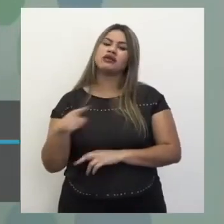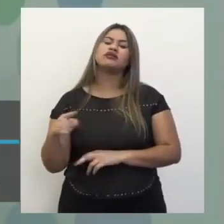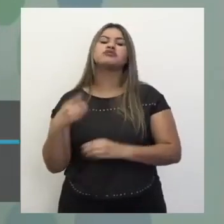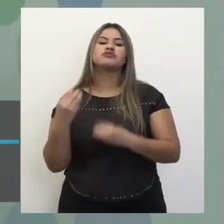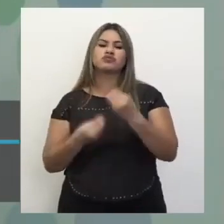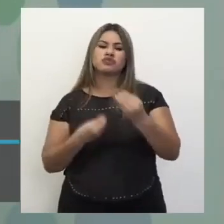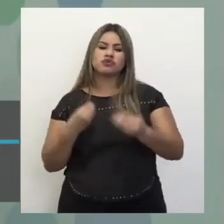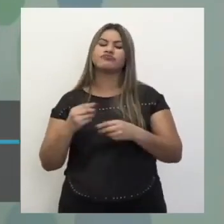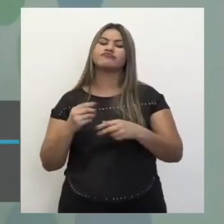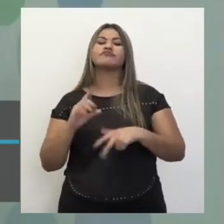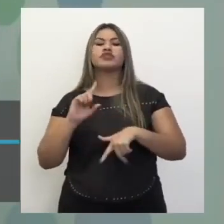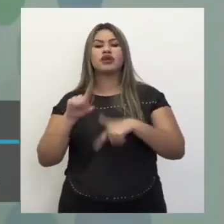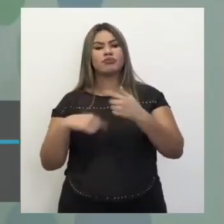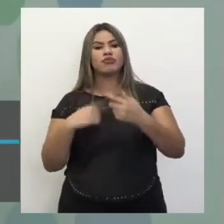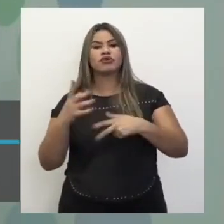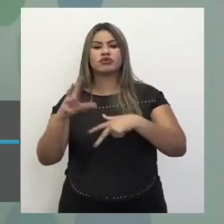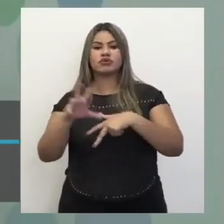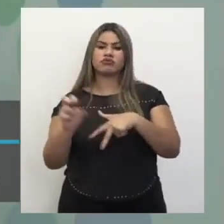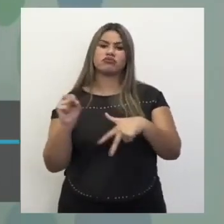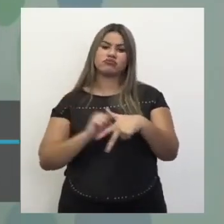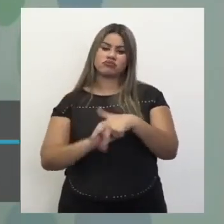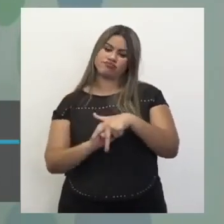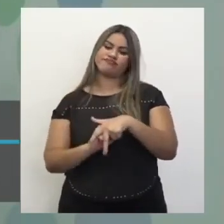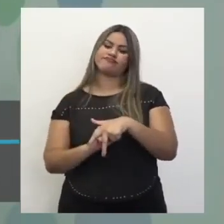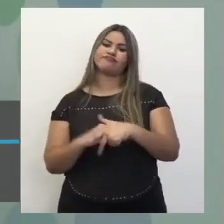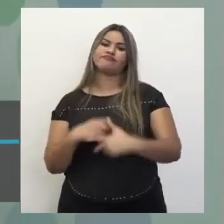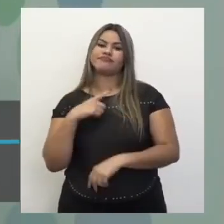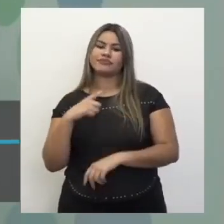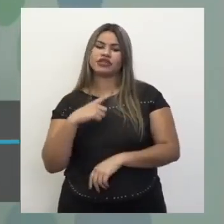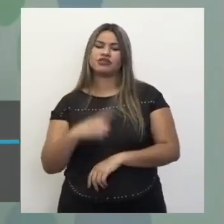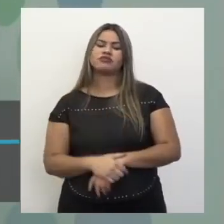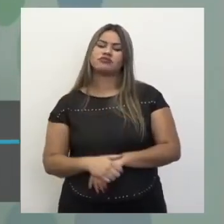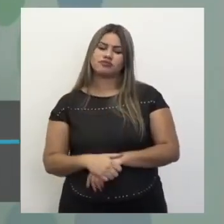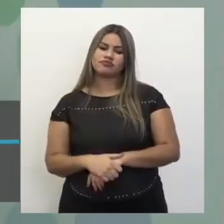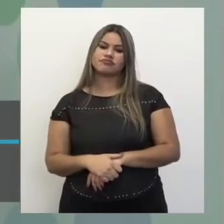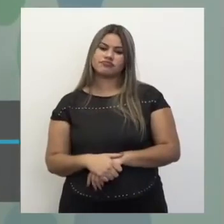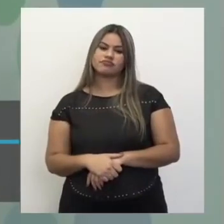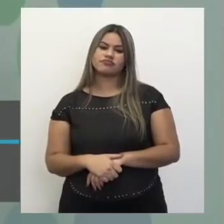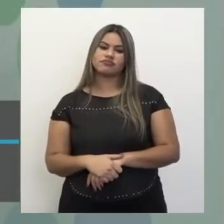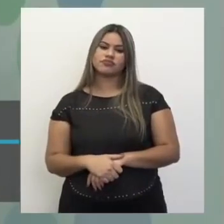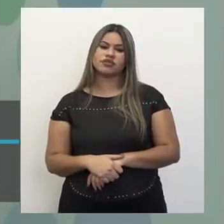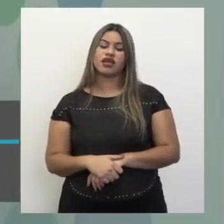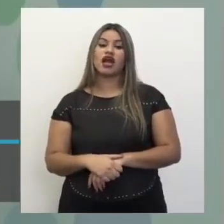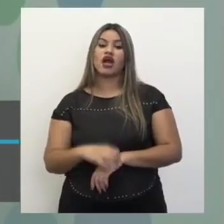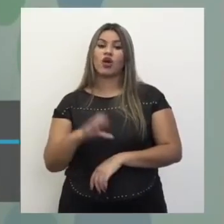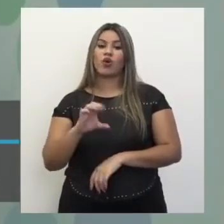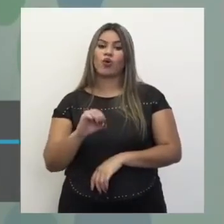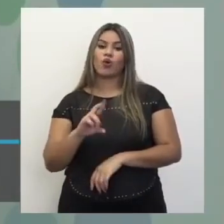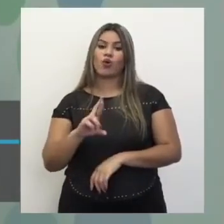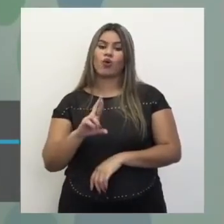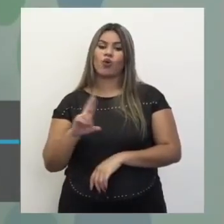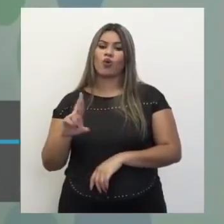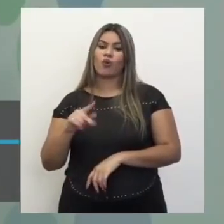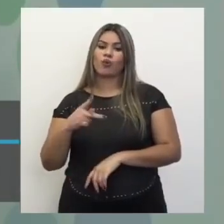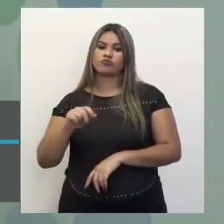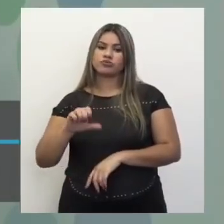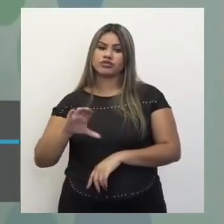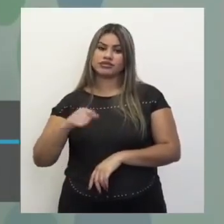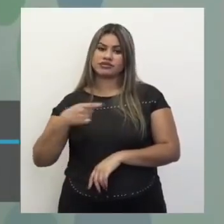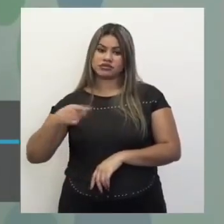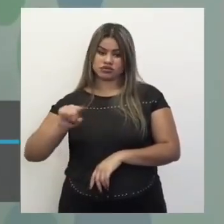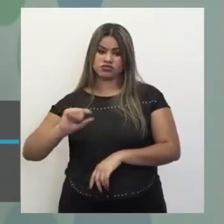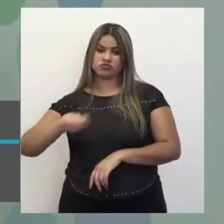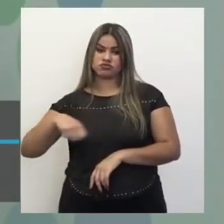gerando a corrupção. Isso na visão dela é sempre importante a gente frisar. Eu sempre digo, gente, eu dizia isso para os meus alunos na sala de aula,